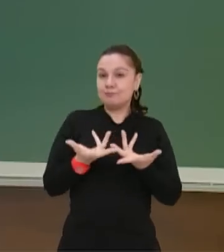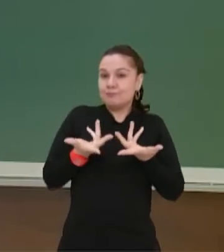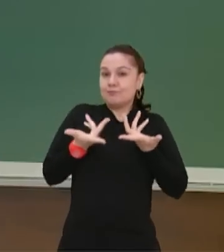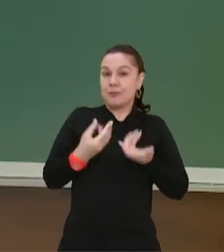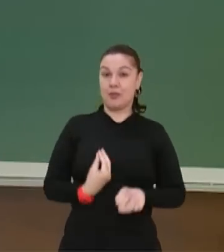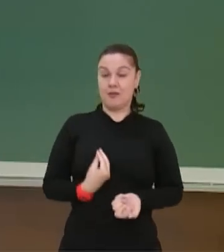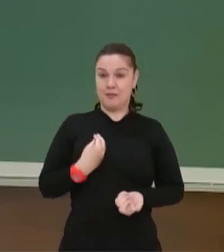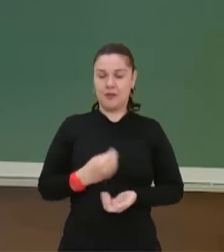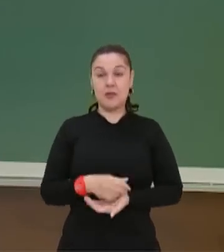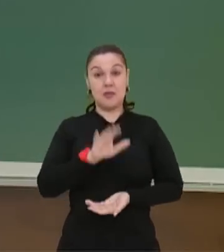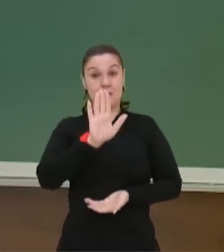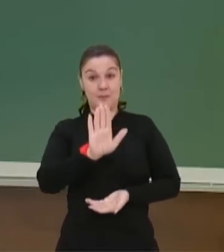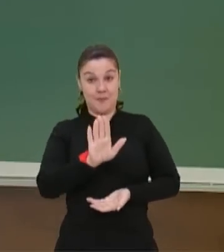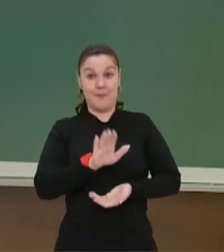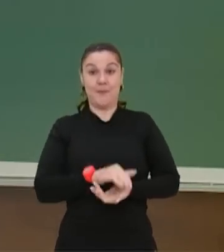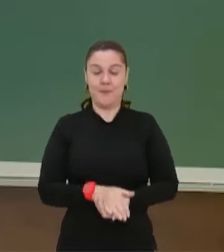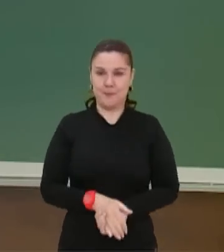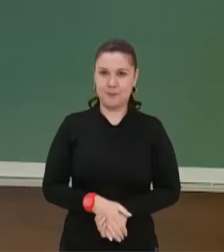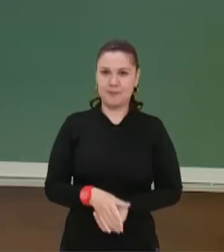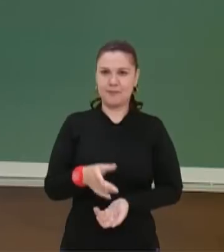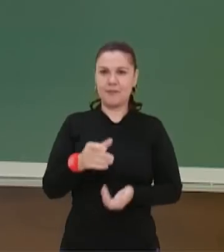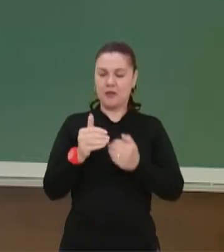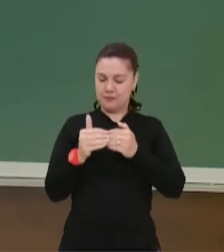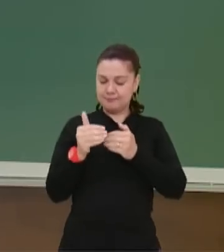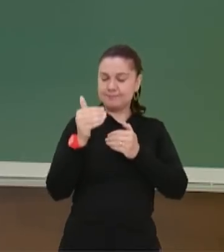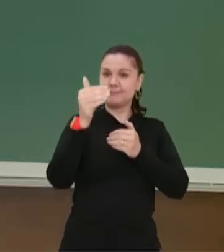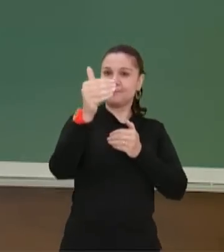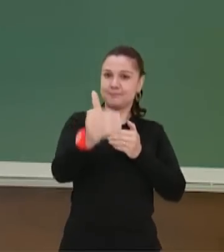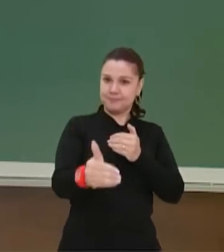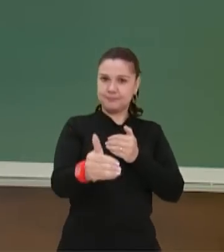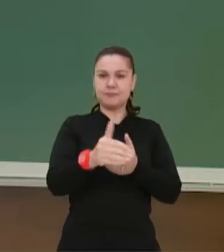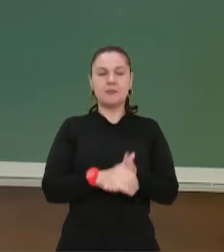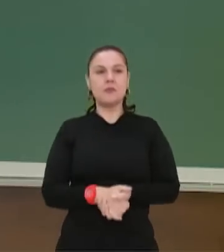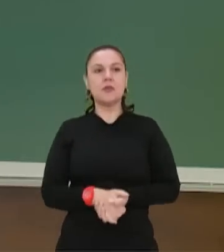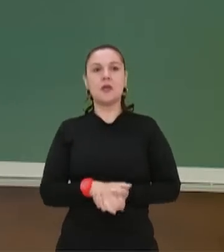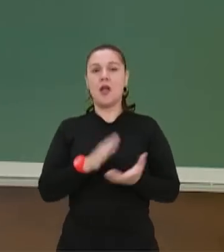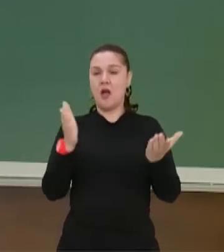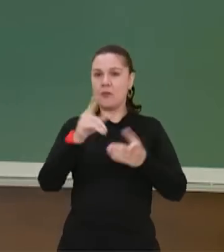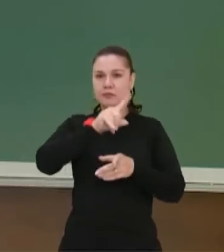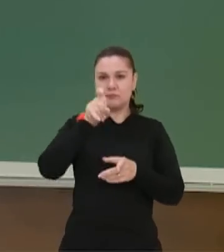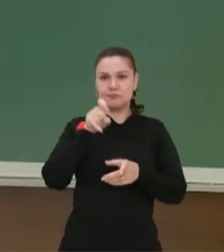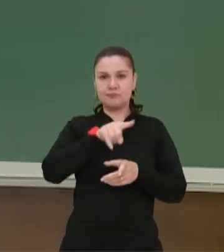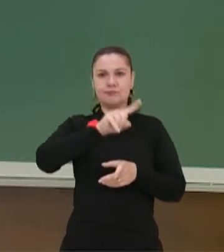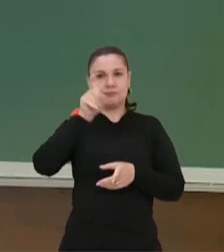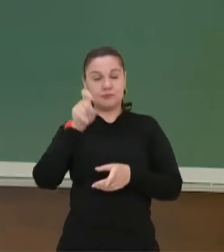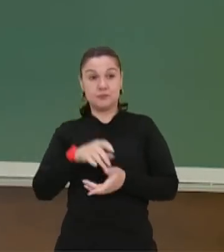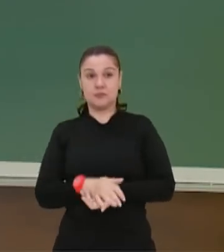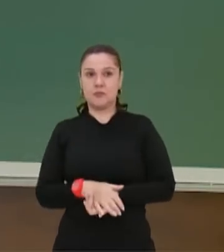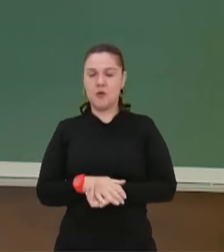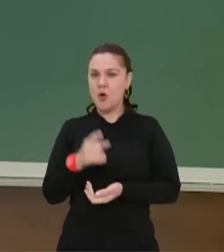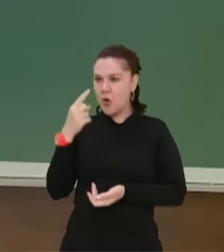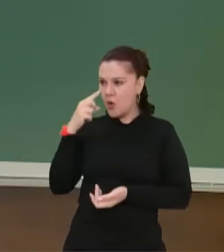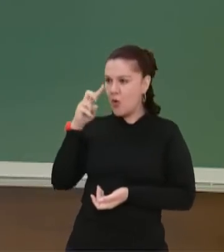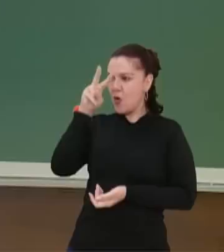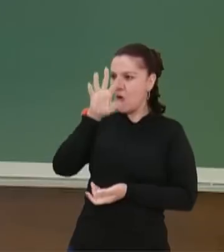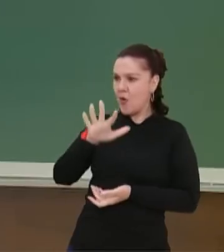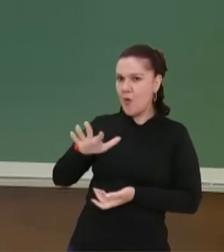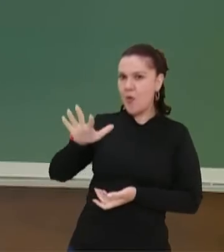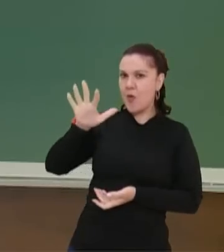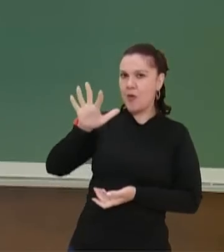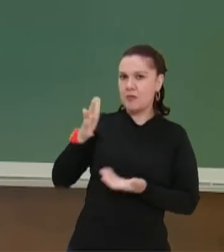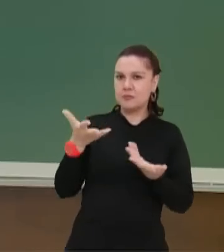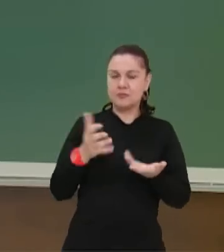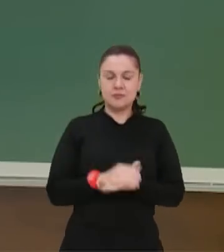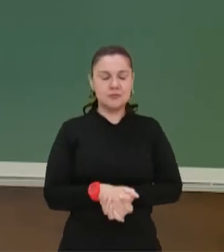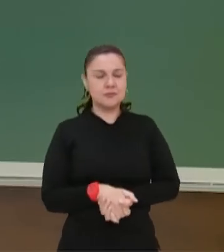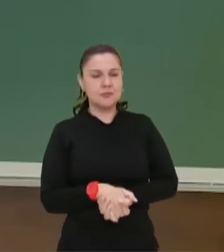vida. Porém, gente, nós vamos avançar um pouquinho. Eu faço alguns questionamentos a vocês. Olhando o nosso planeta como